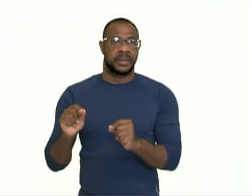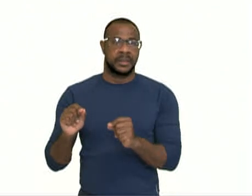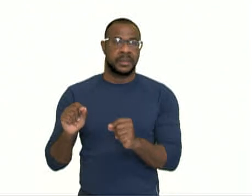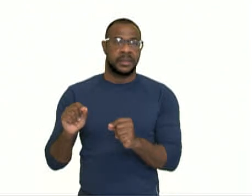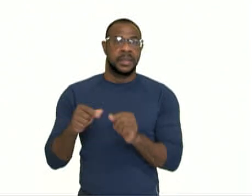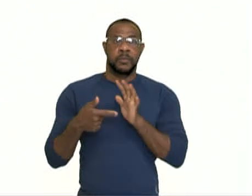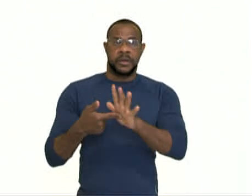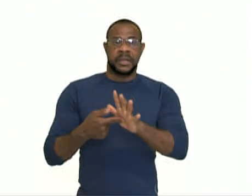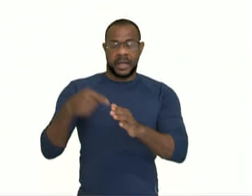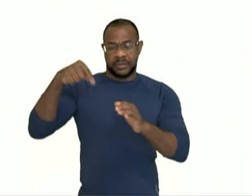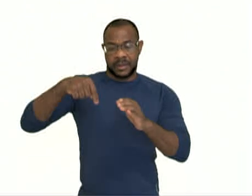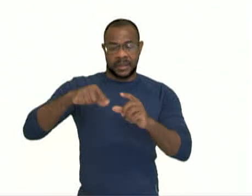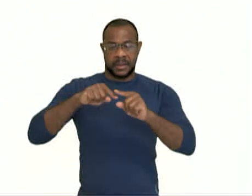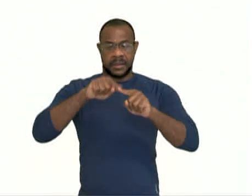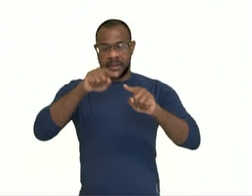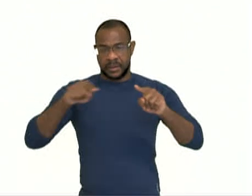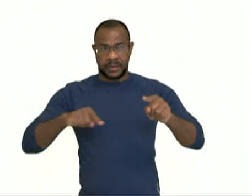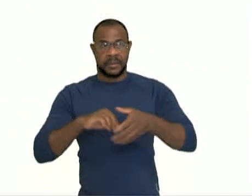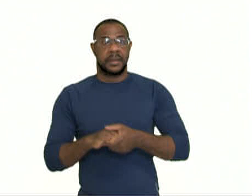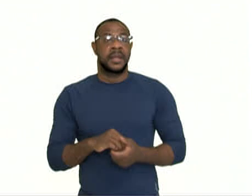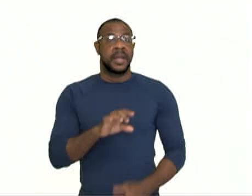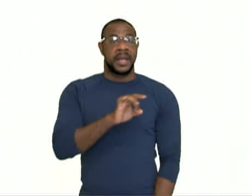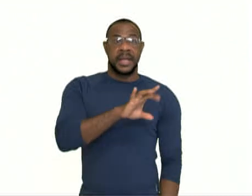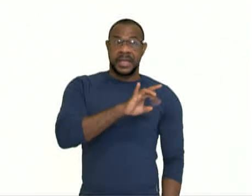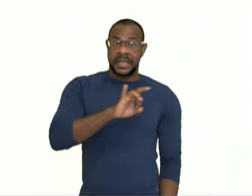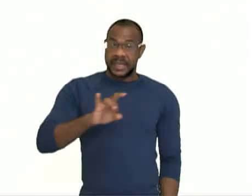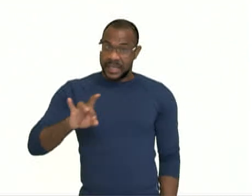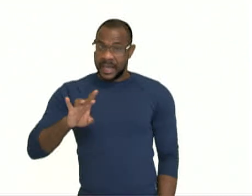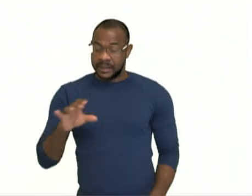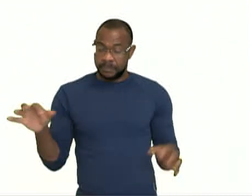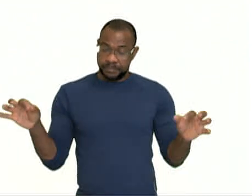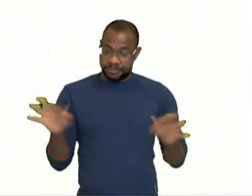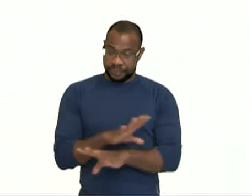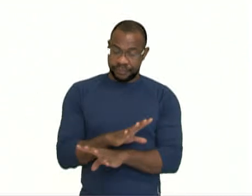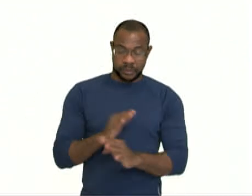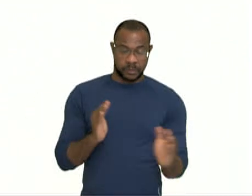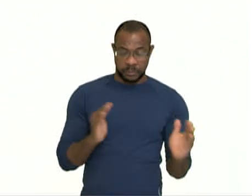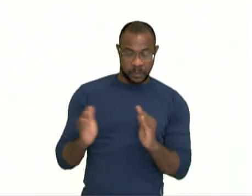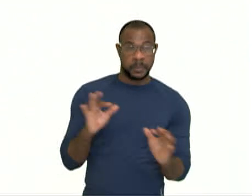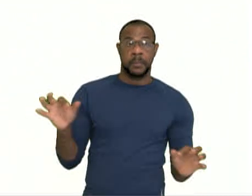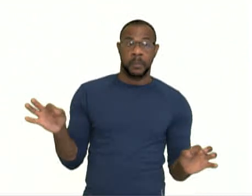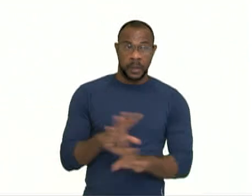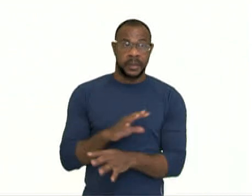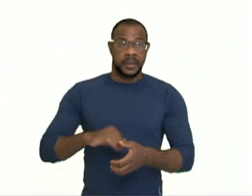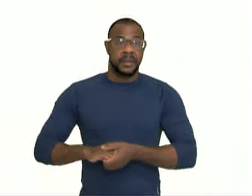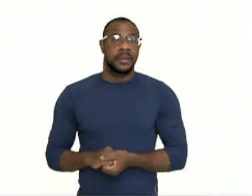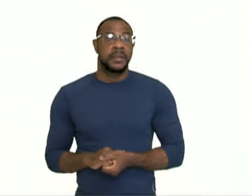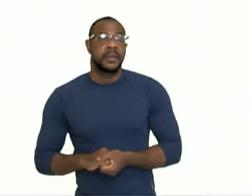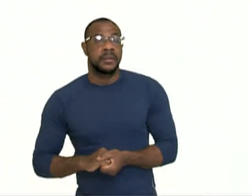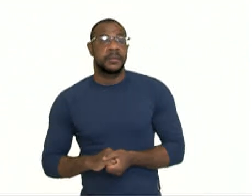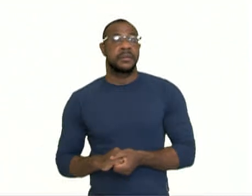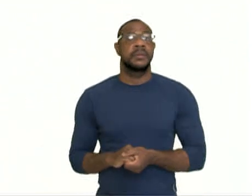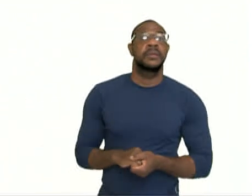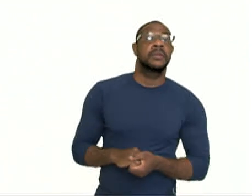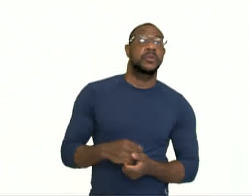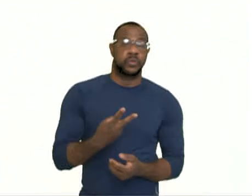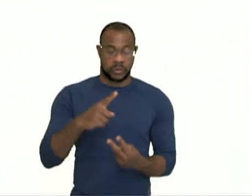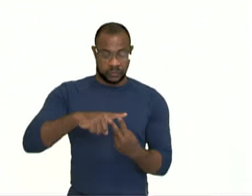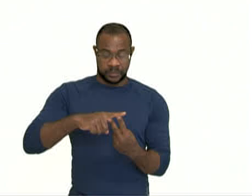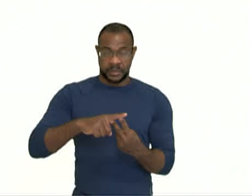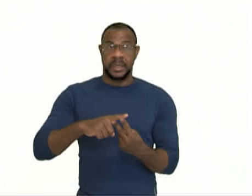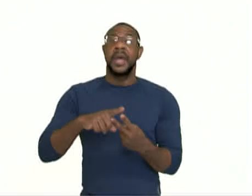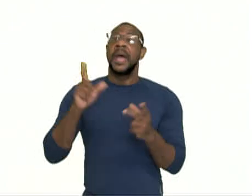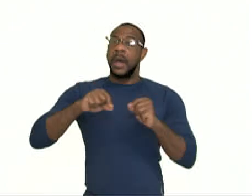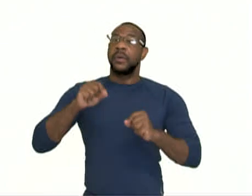representada abaixo, em que cada ciclo completo, que é o período lá de 0 a 2π, equivale a um